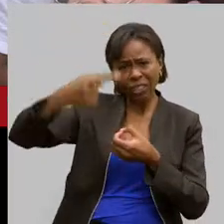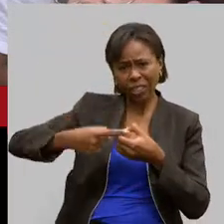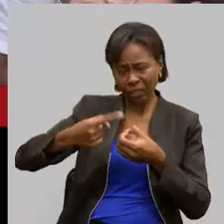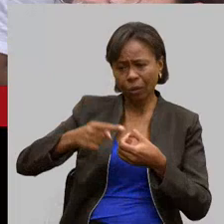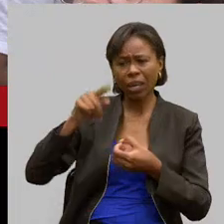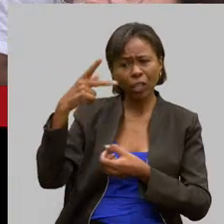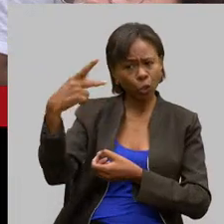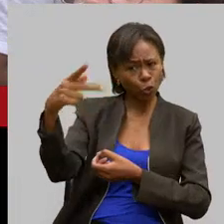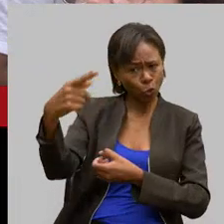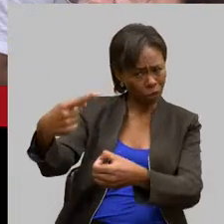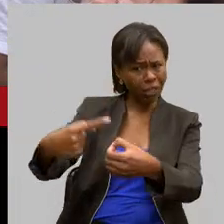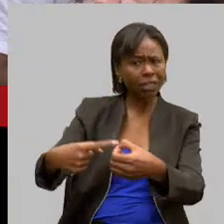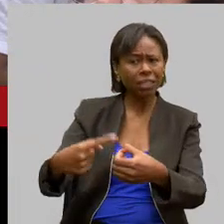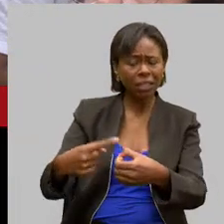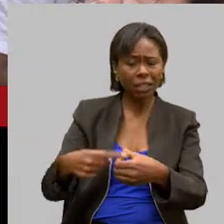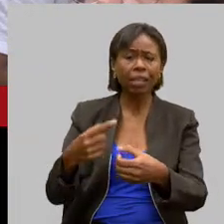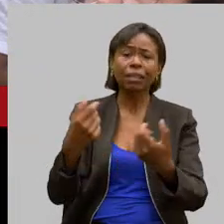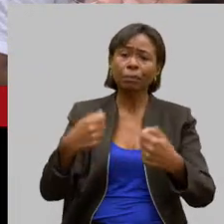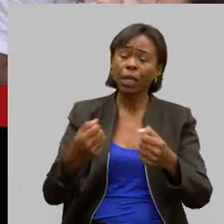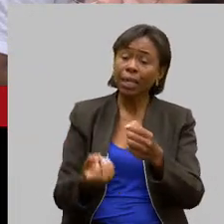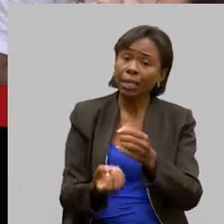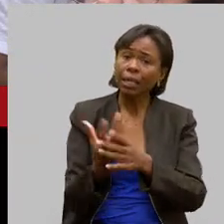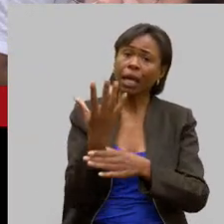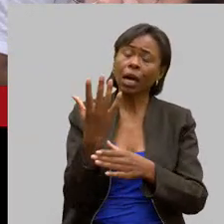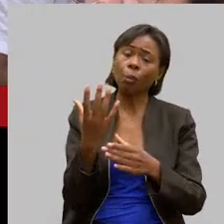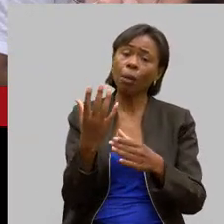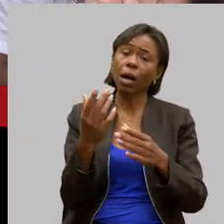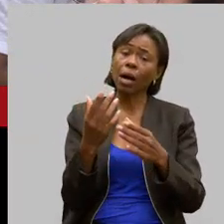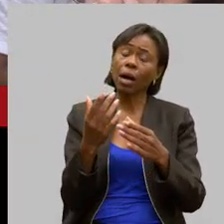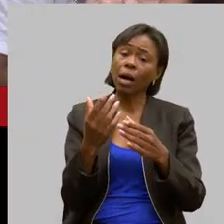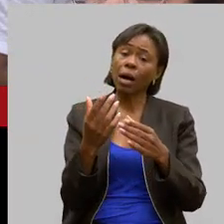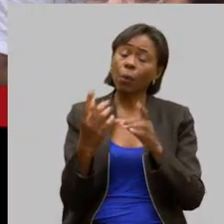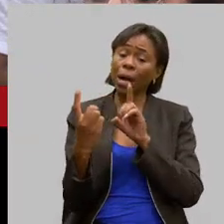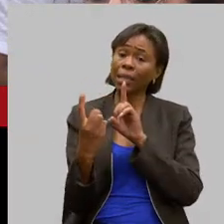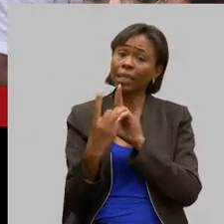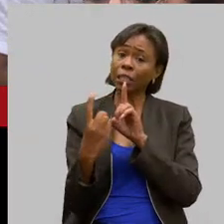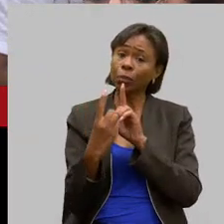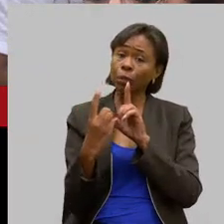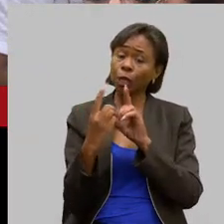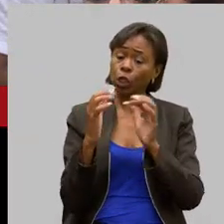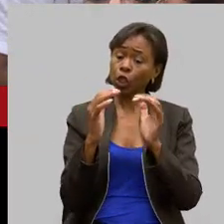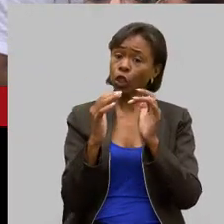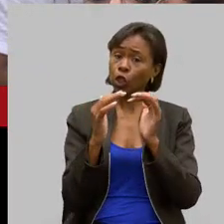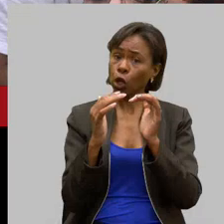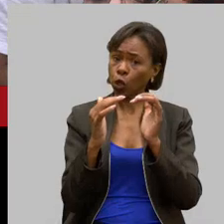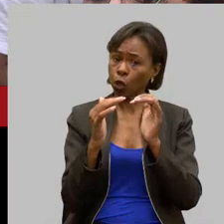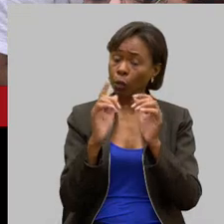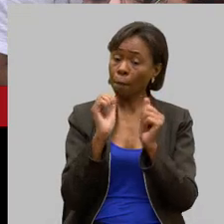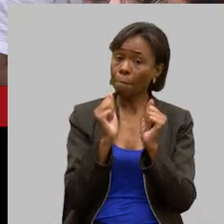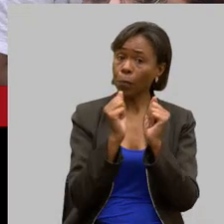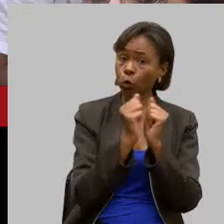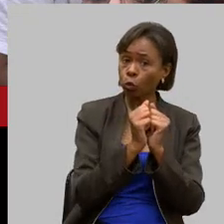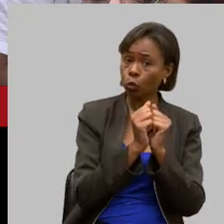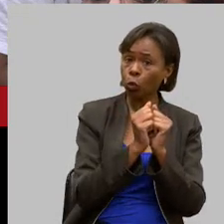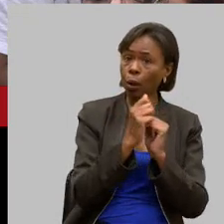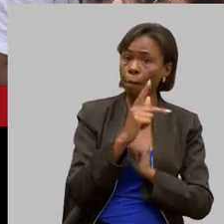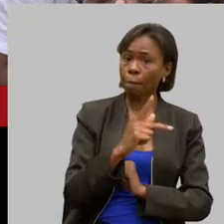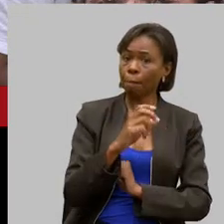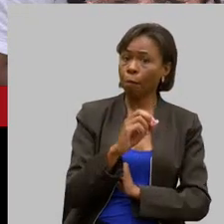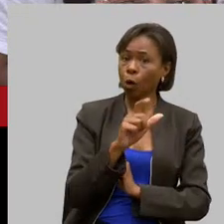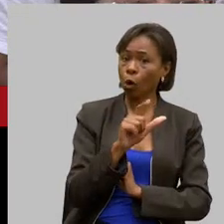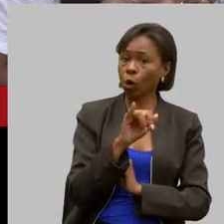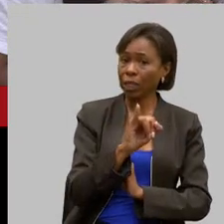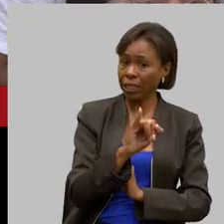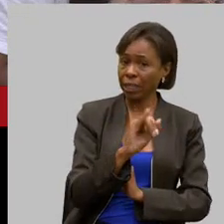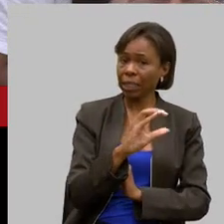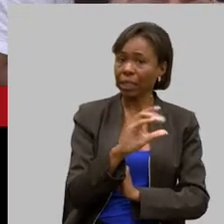uma clínica neurológica junto à Policlínica ninguém deu atenção a dout Andressa que é